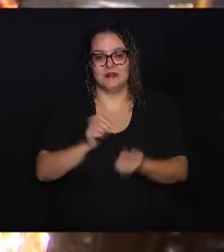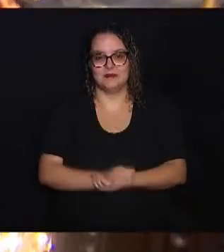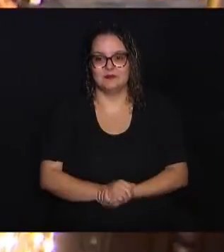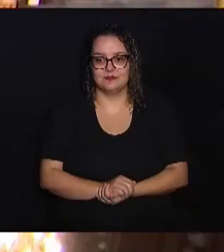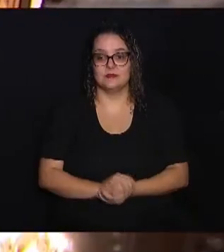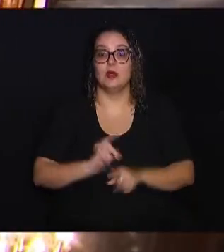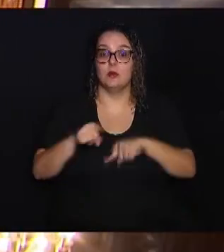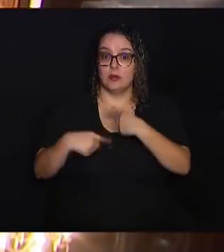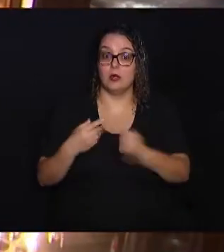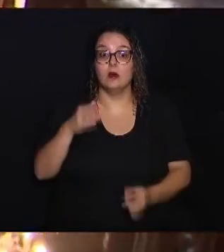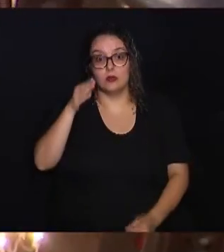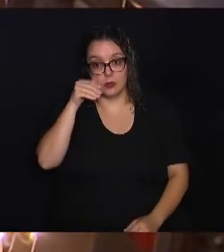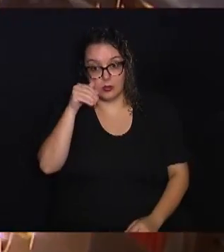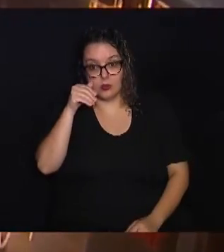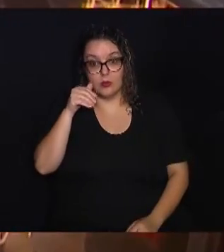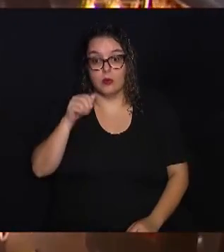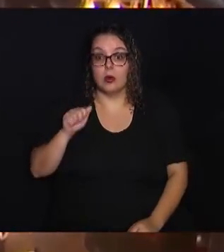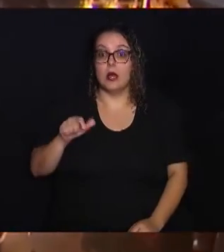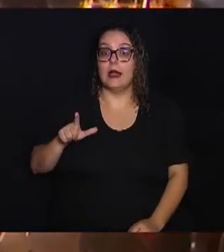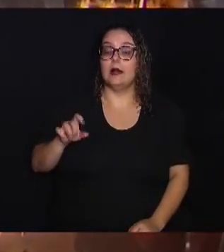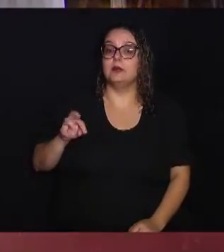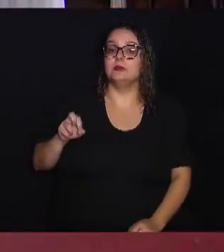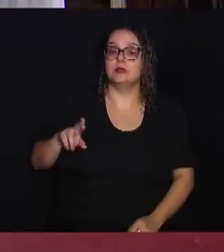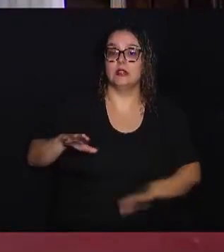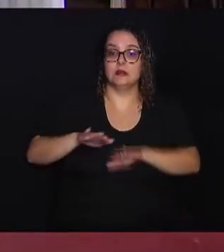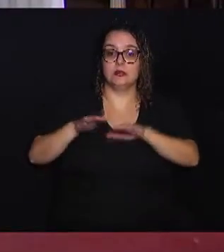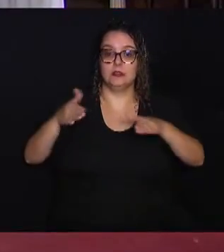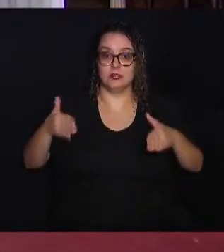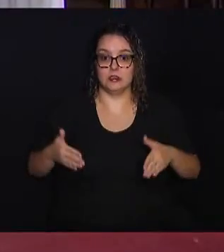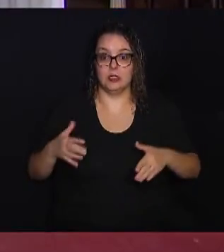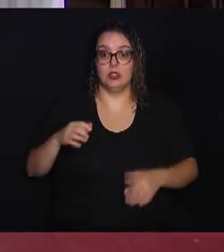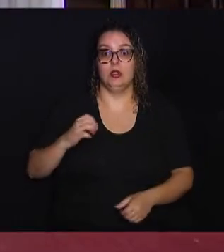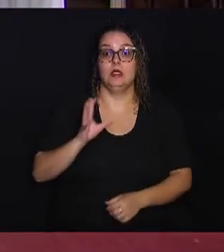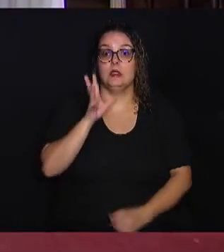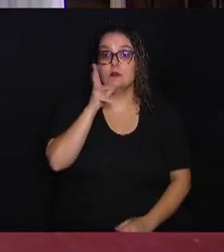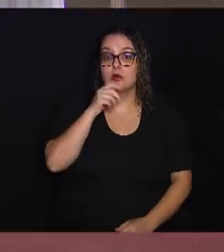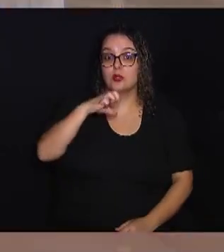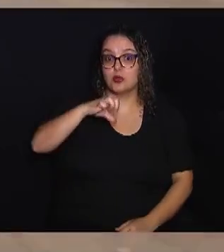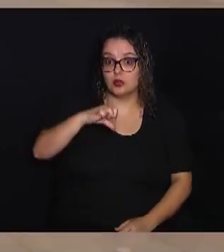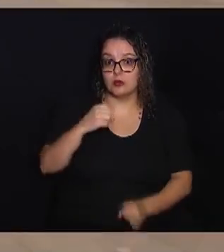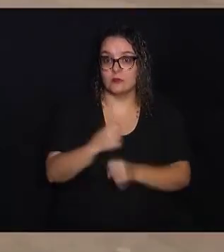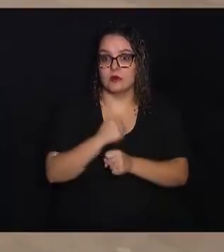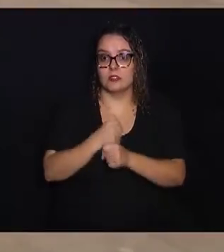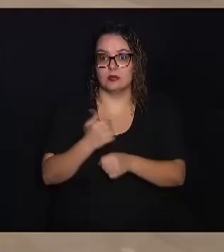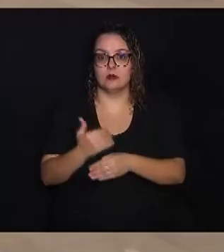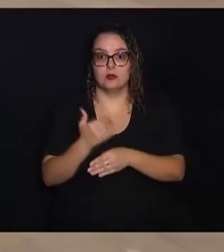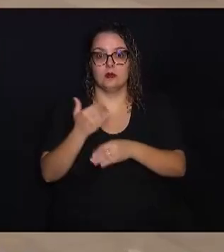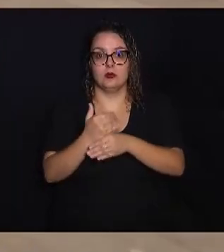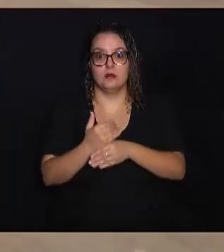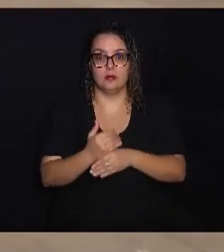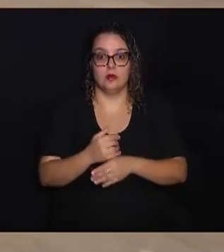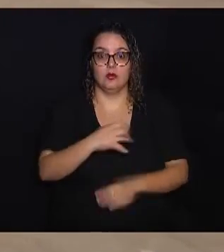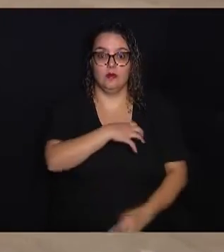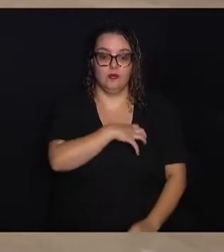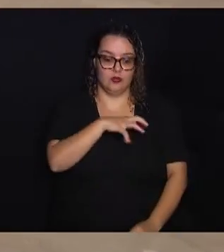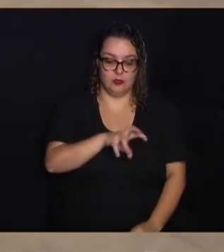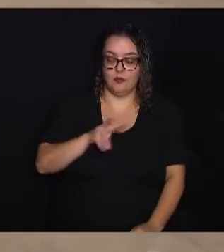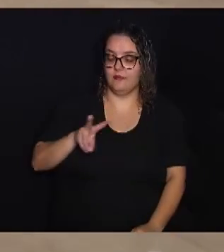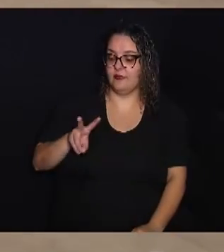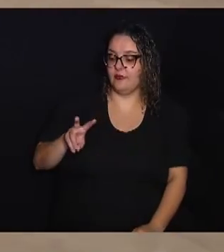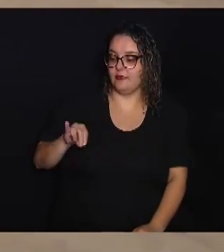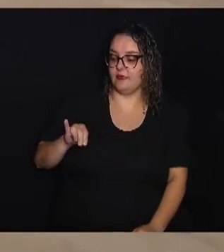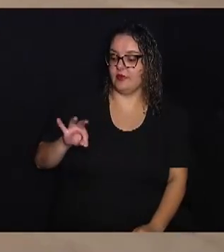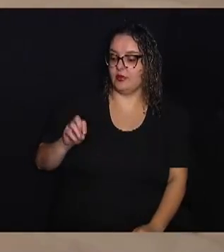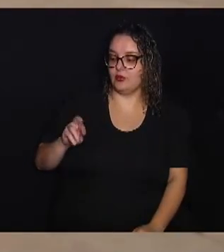outra curiosidade, o altar demora 9 anos para ser construído. Foi o baiano Vitoriano dos